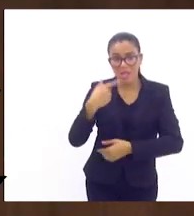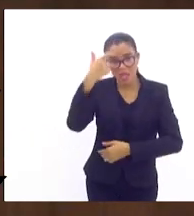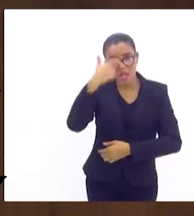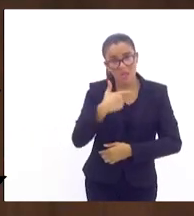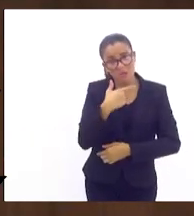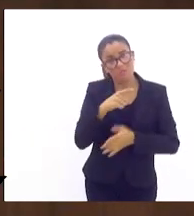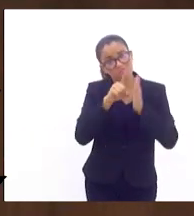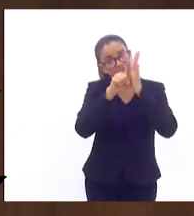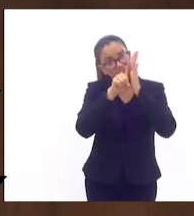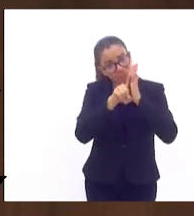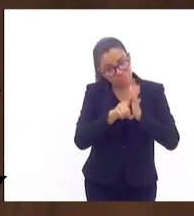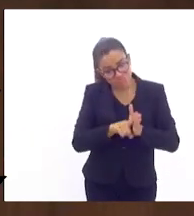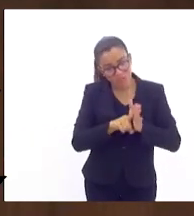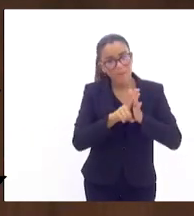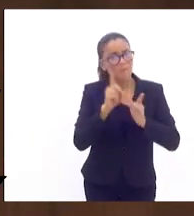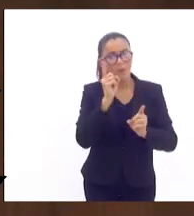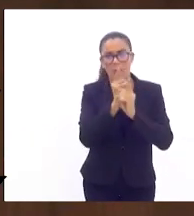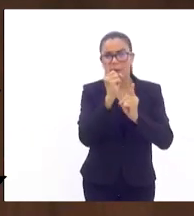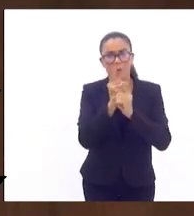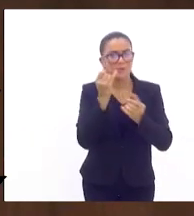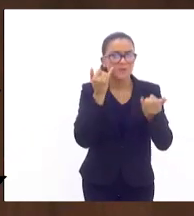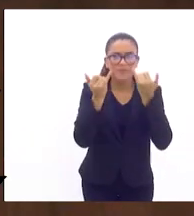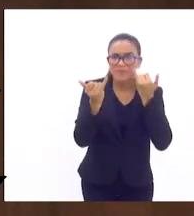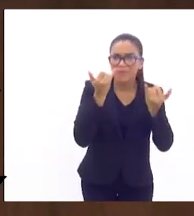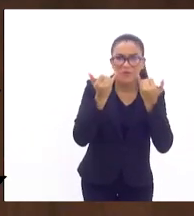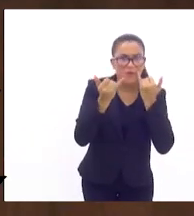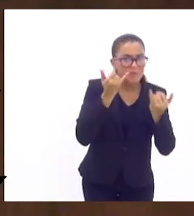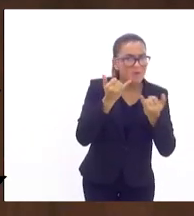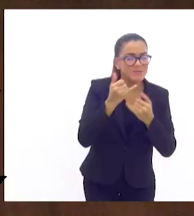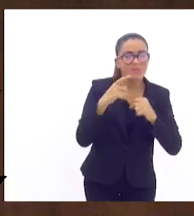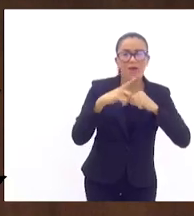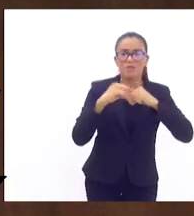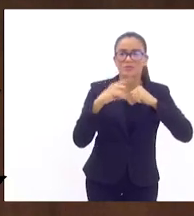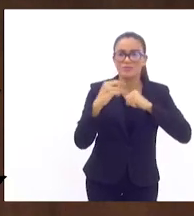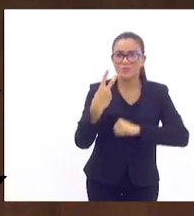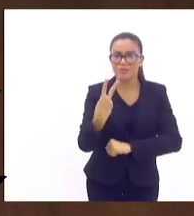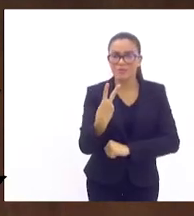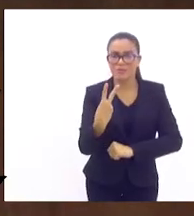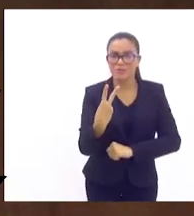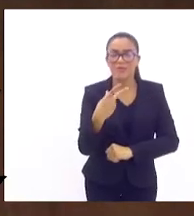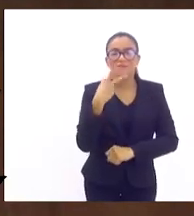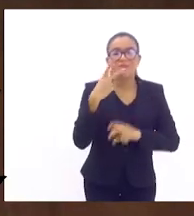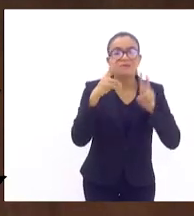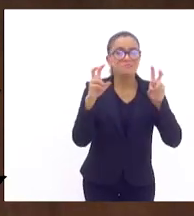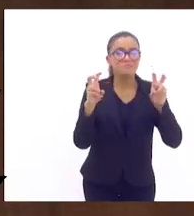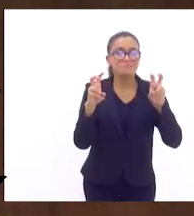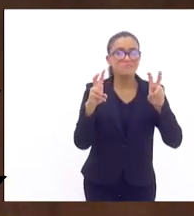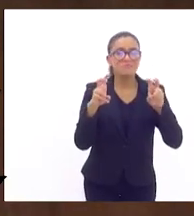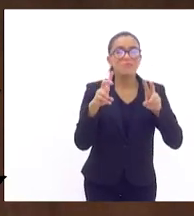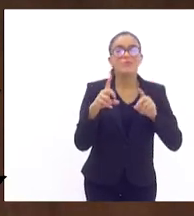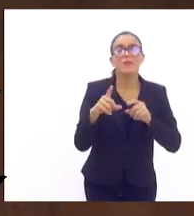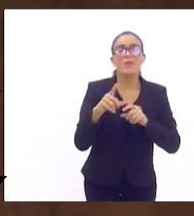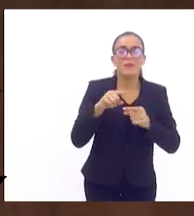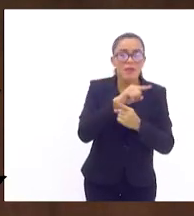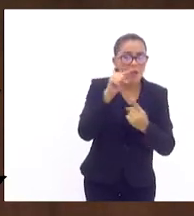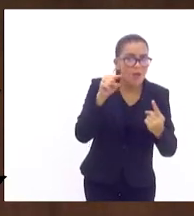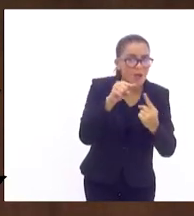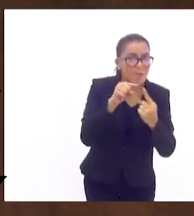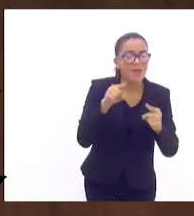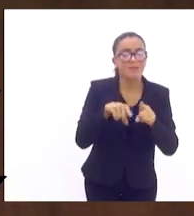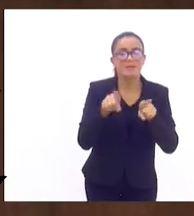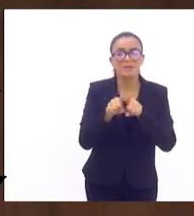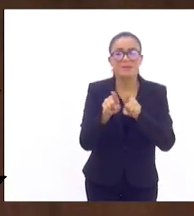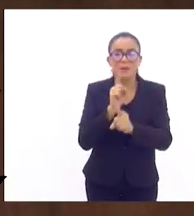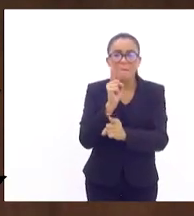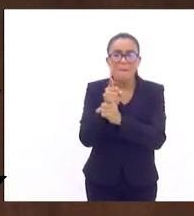nesses últimos dias e eu não estou encontrando as informações previstas no artigo 2º, que fala, inclusive, senhor deputado, de metas, de diagnóstico,